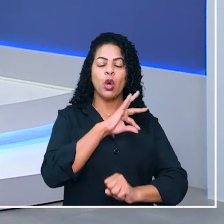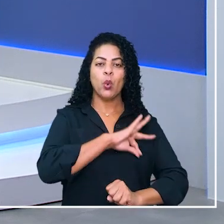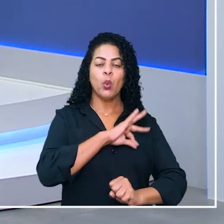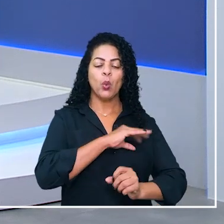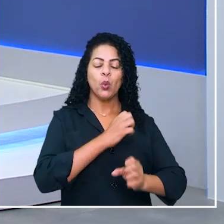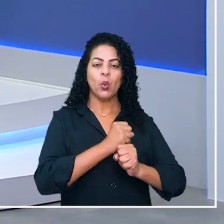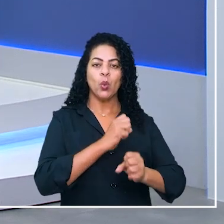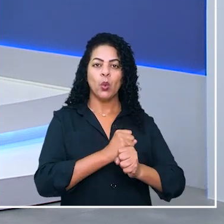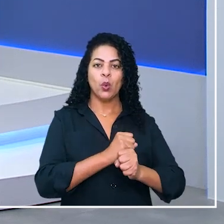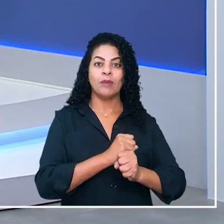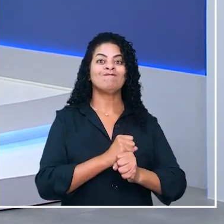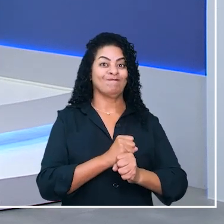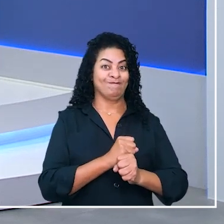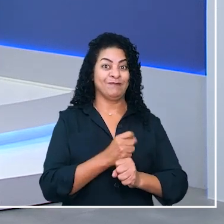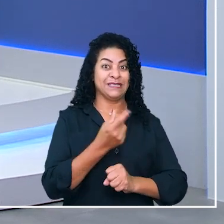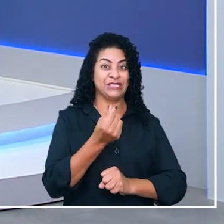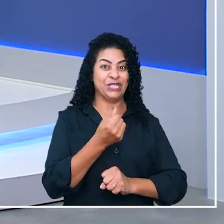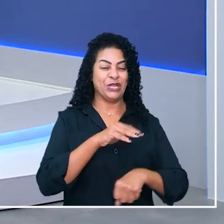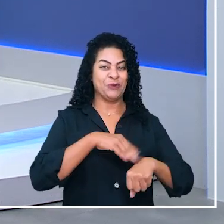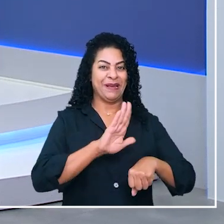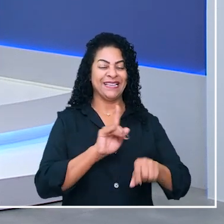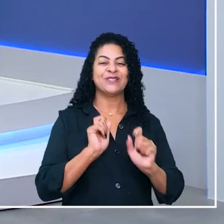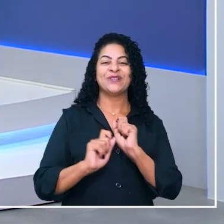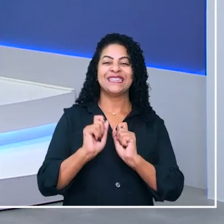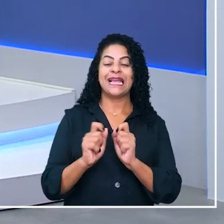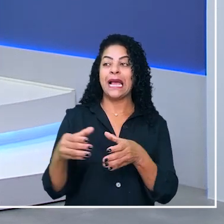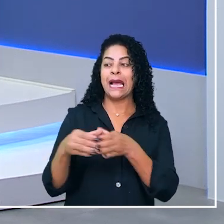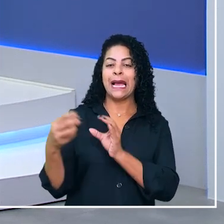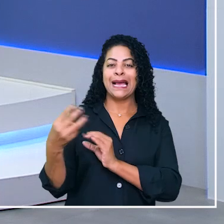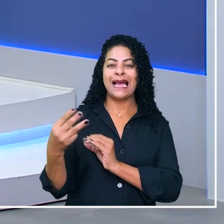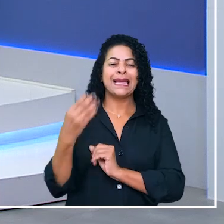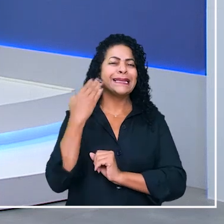salário. Nessa decisão, Anderson, a terceira turma entendeu que a